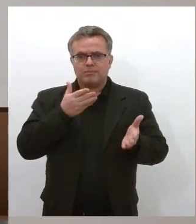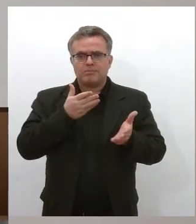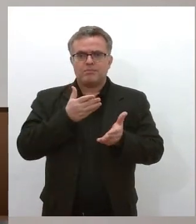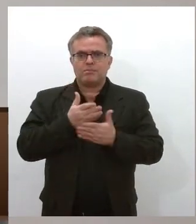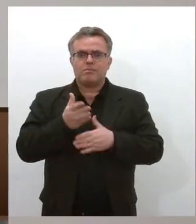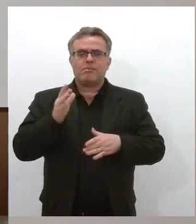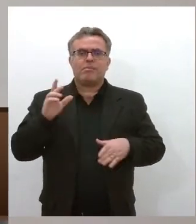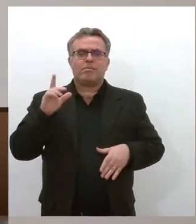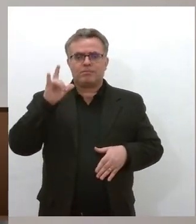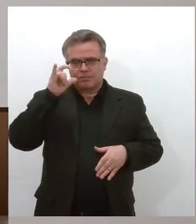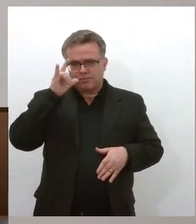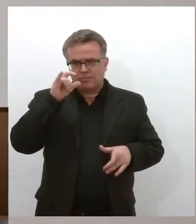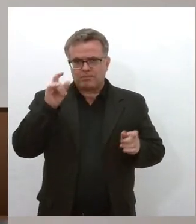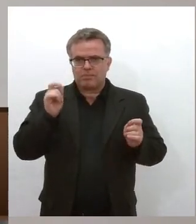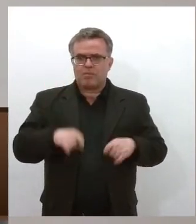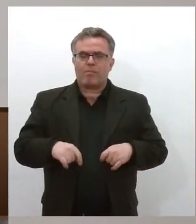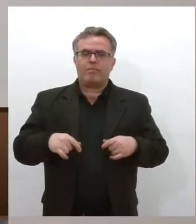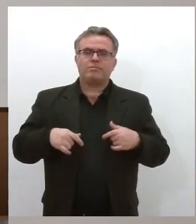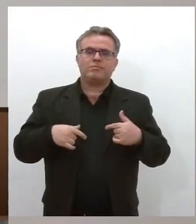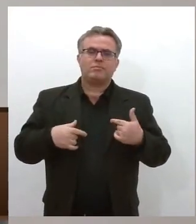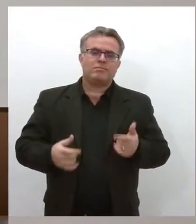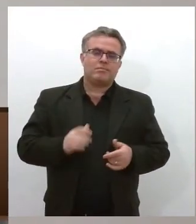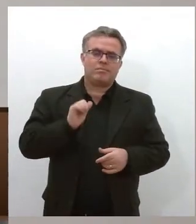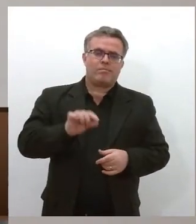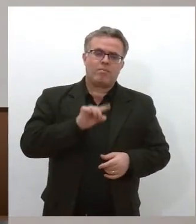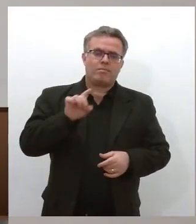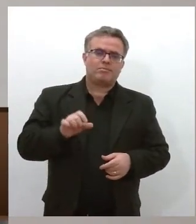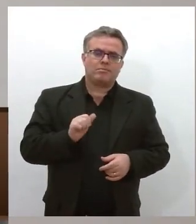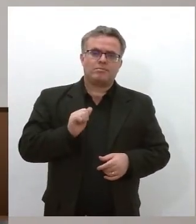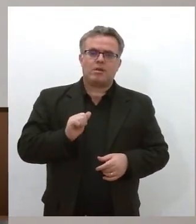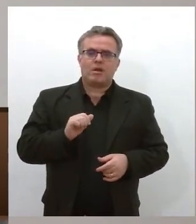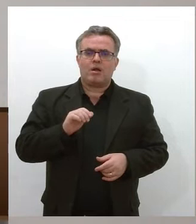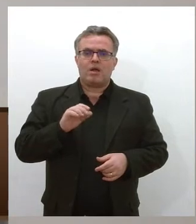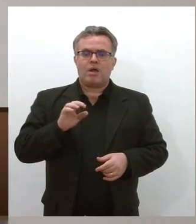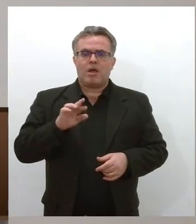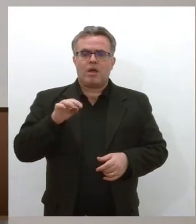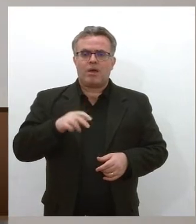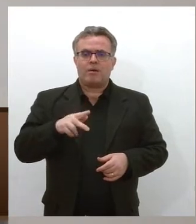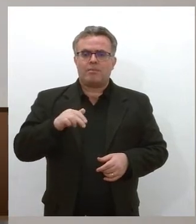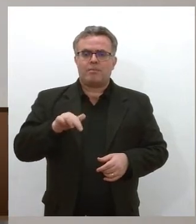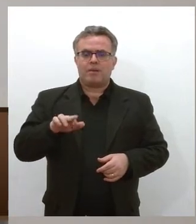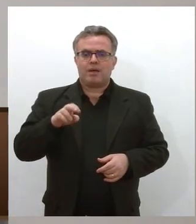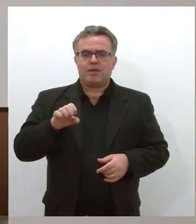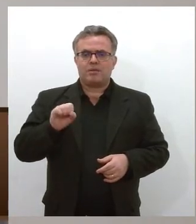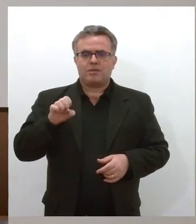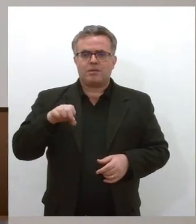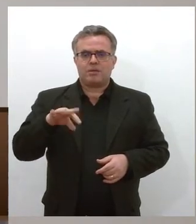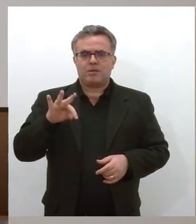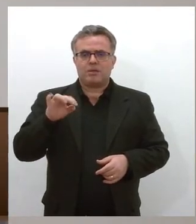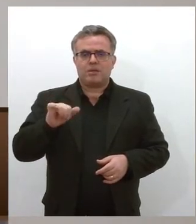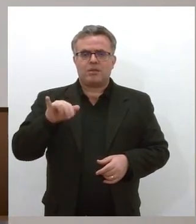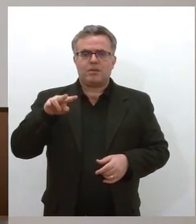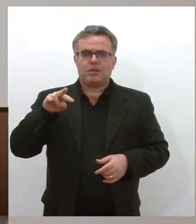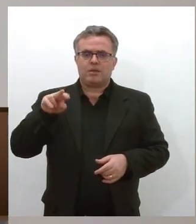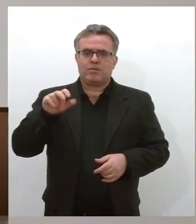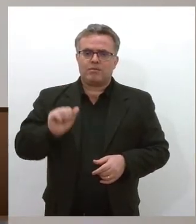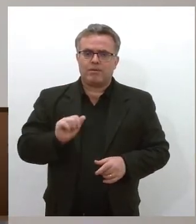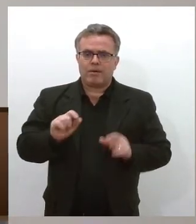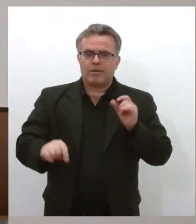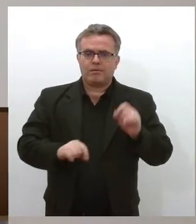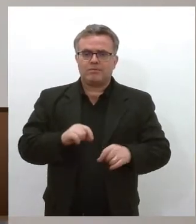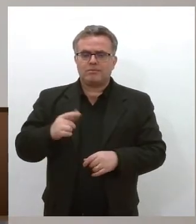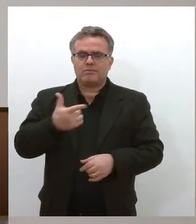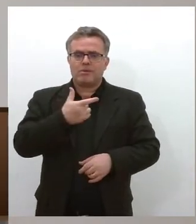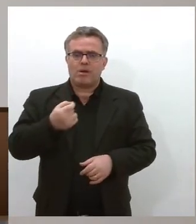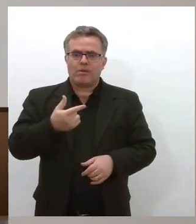a representativa, você pode baixar e compartilhar gratuitamente. E eu sei que a gente não chegou no segundo turno, mas 2024 já está aí, né?